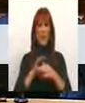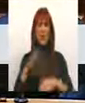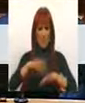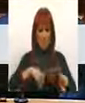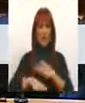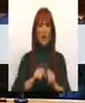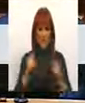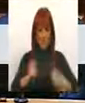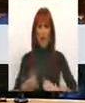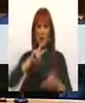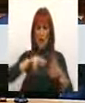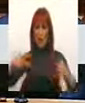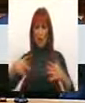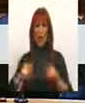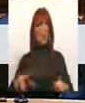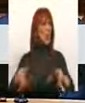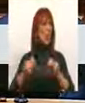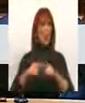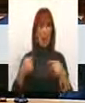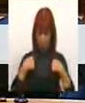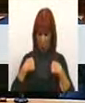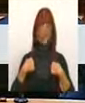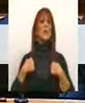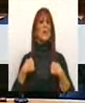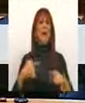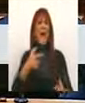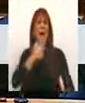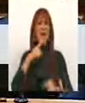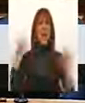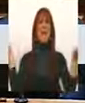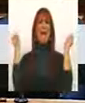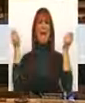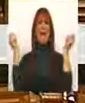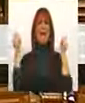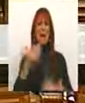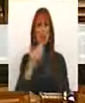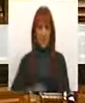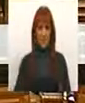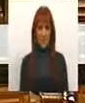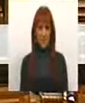fazer as boas reformas. Jamais contarão connosco apenas para a propaganda. Muito obrigado.